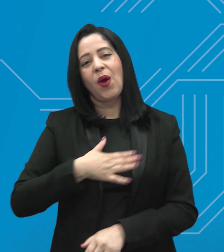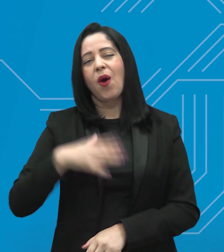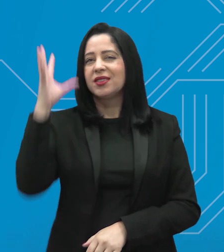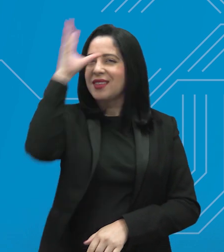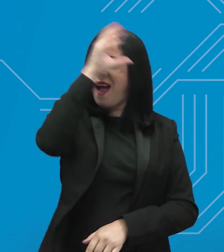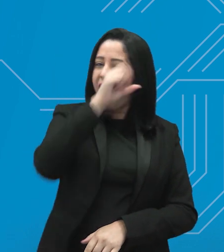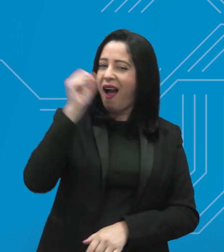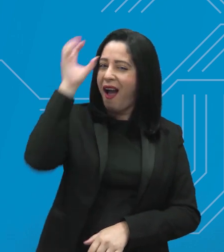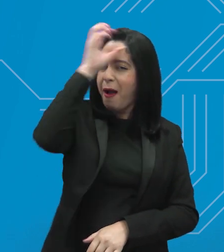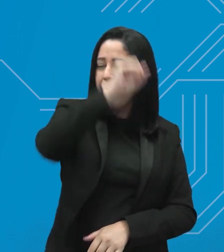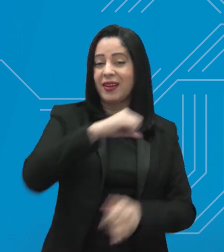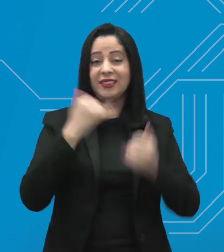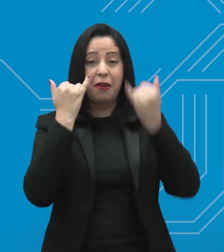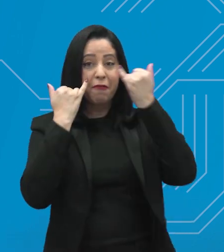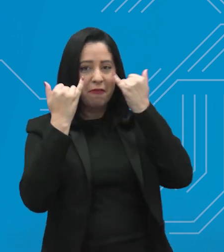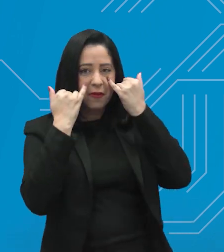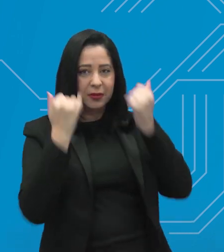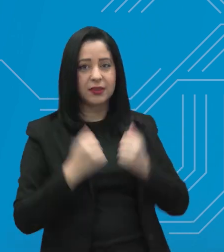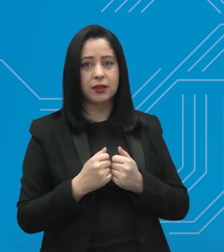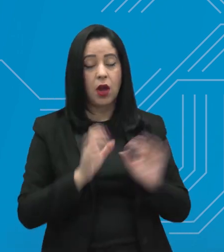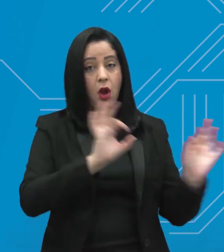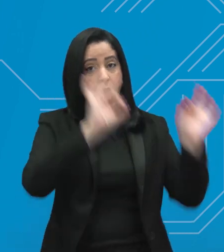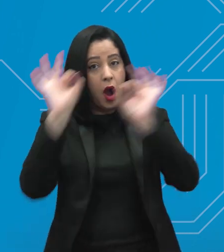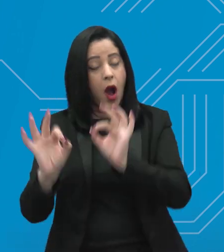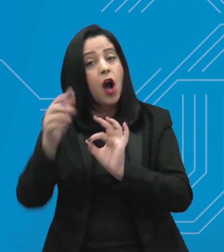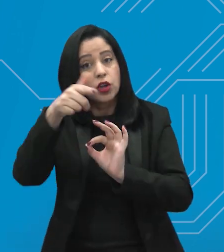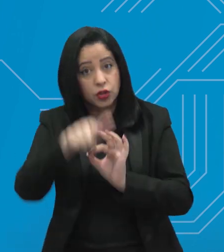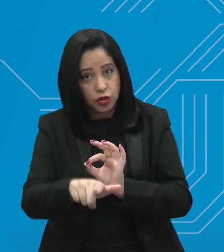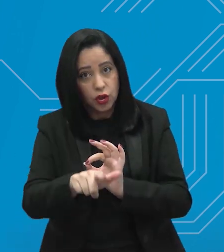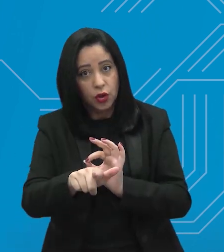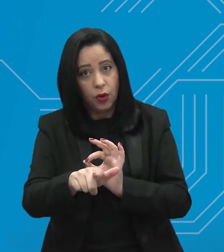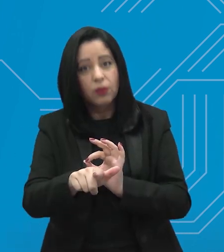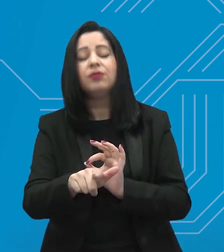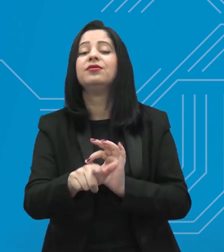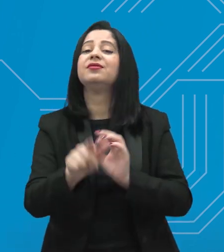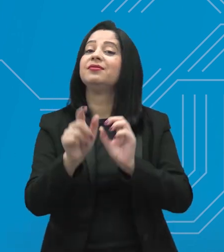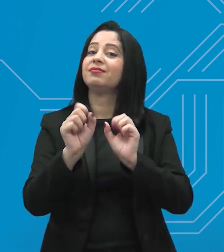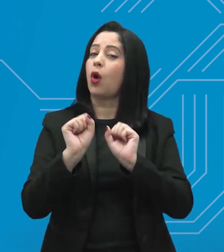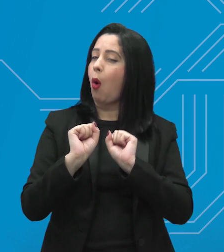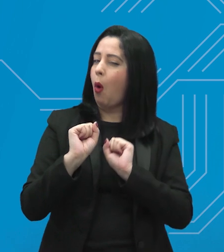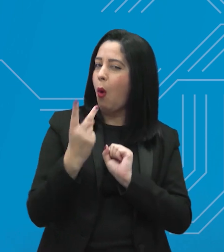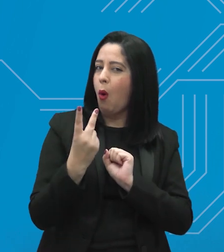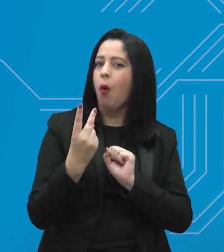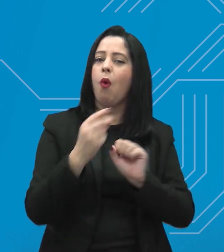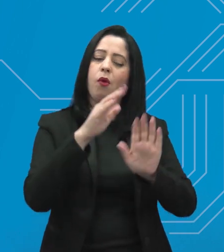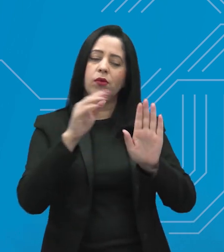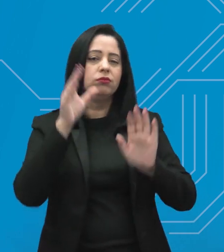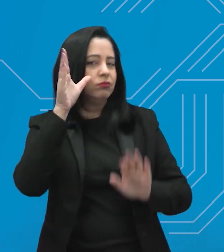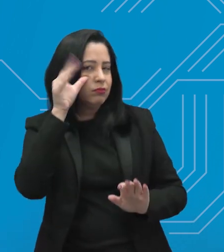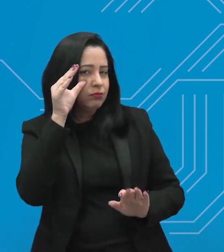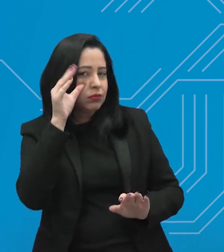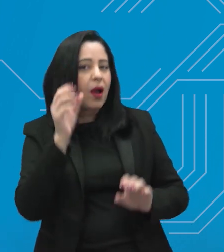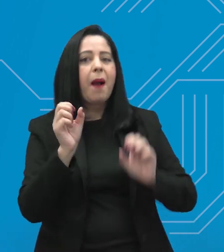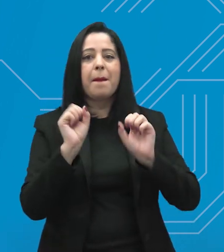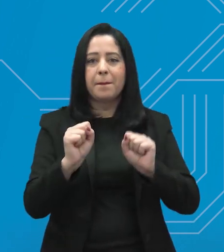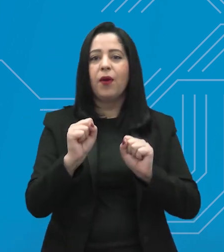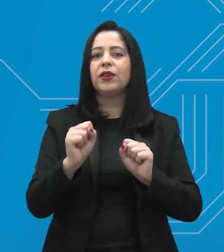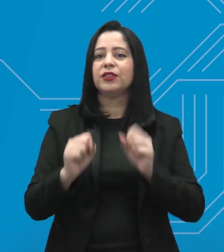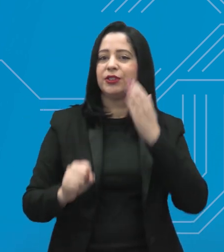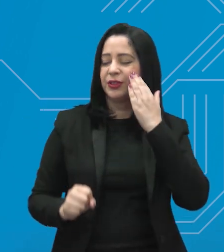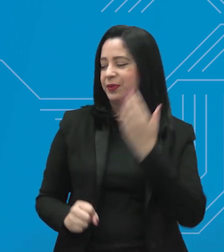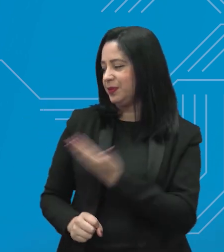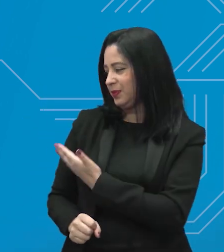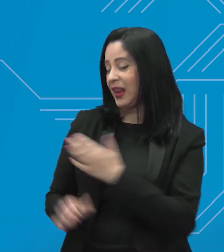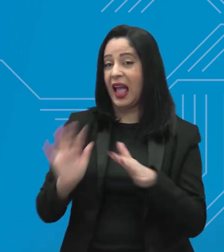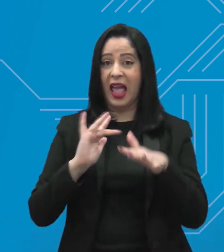tenha gostado de todas as informações do programa. Se quiser rever alguma dessas reportagens ou acompanhar nossa programação,